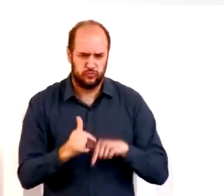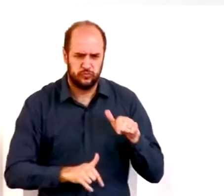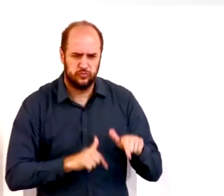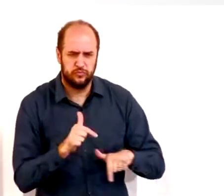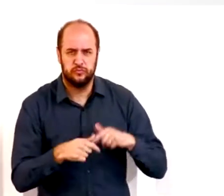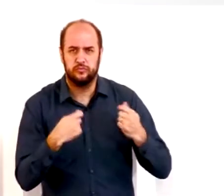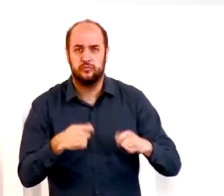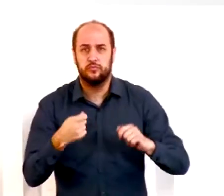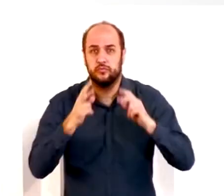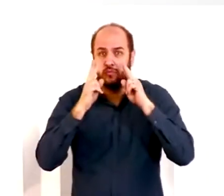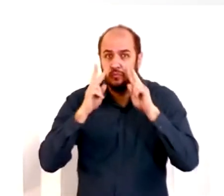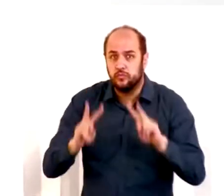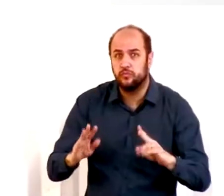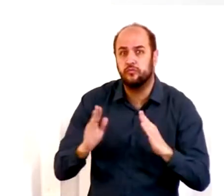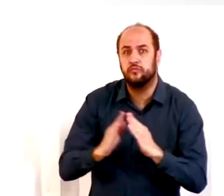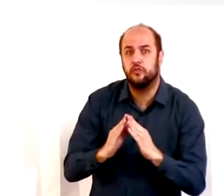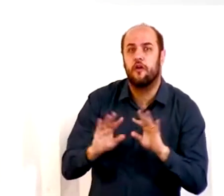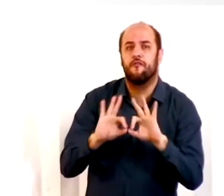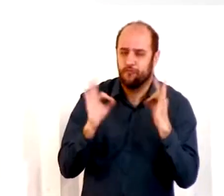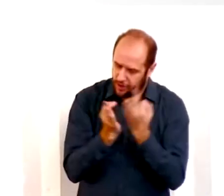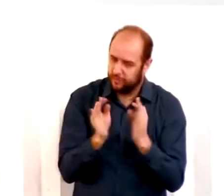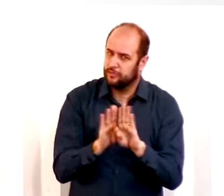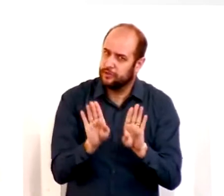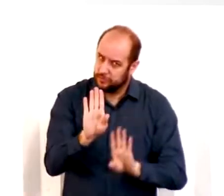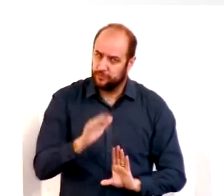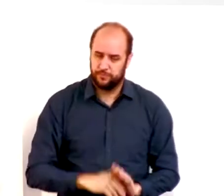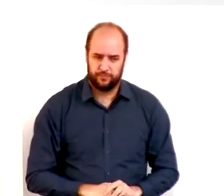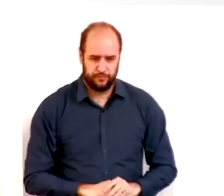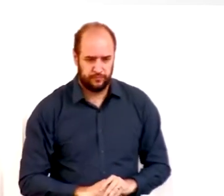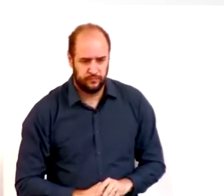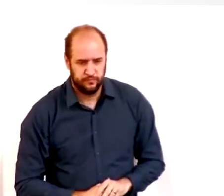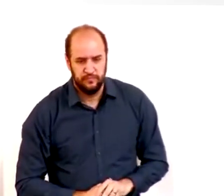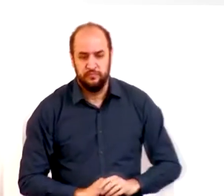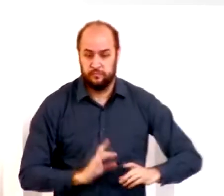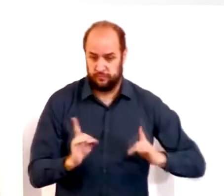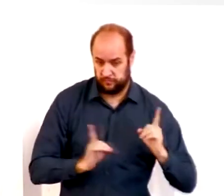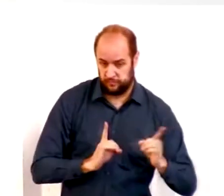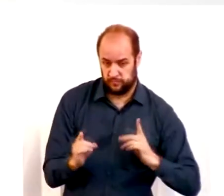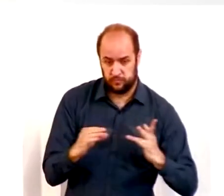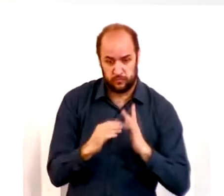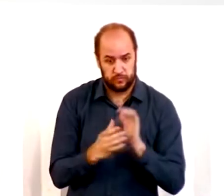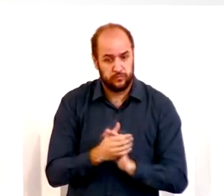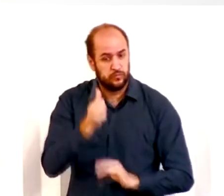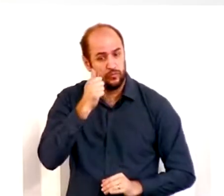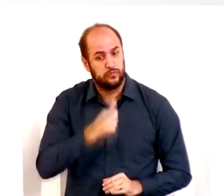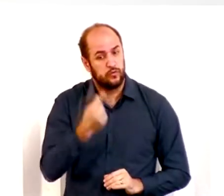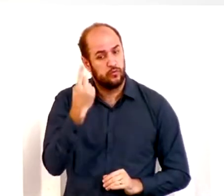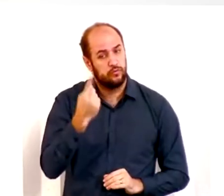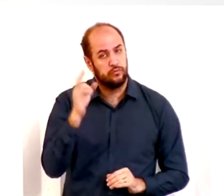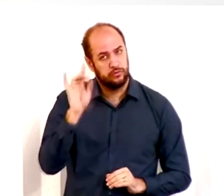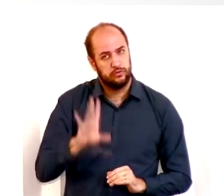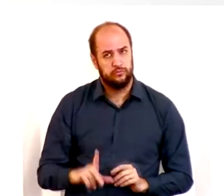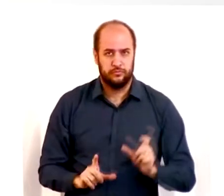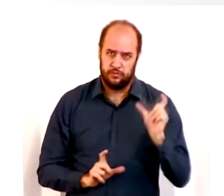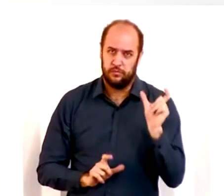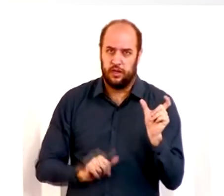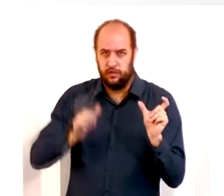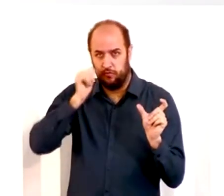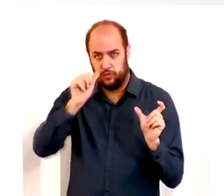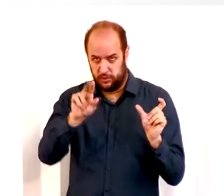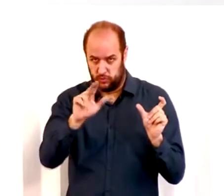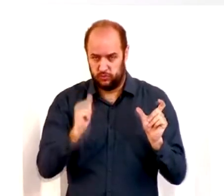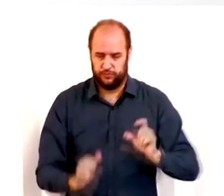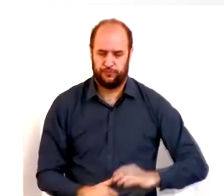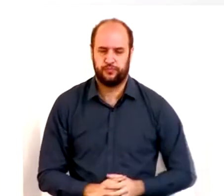ter o testemunho de casa, da família também. Vejam só, o diácono seja marido de uma só mulher, é o mesmo termo para mulheres lá em